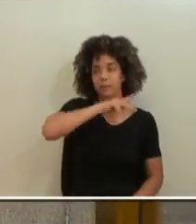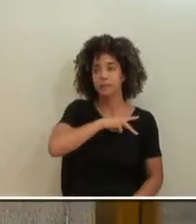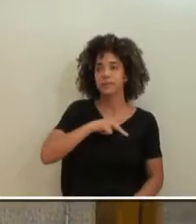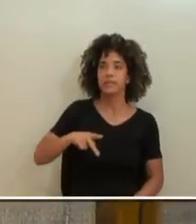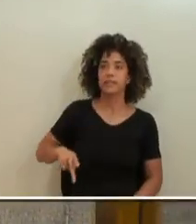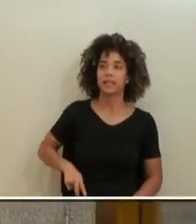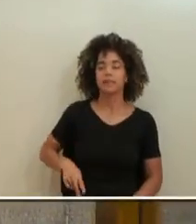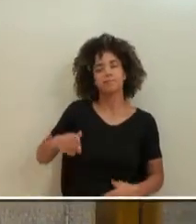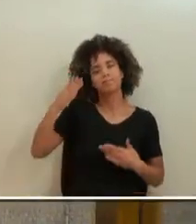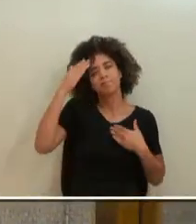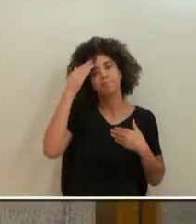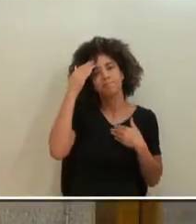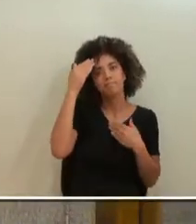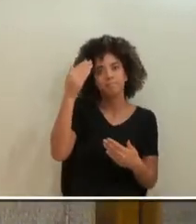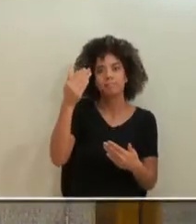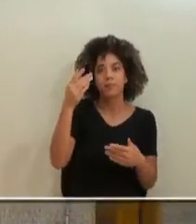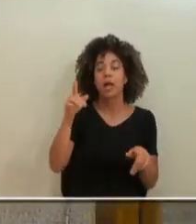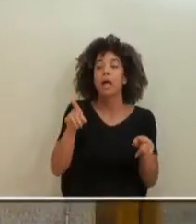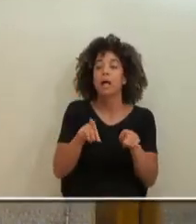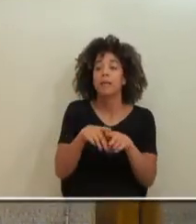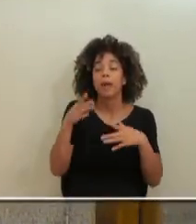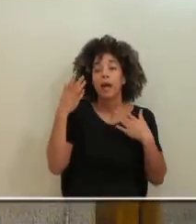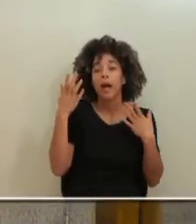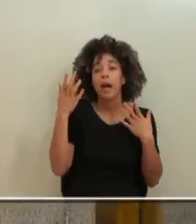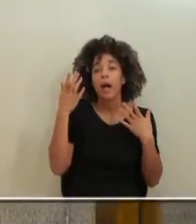obrigado. Gostaria de agradecer também